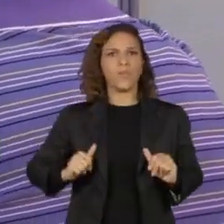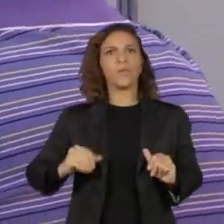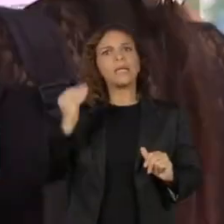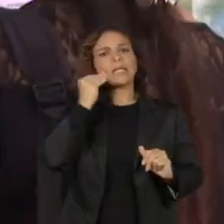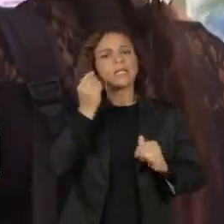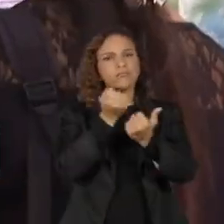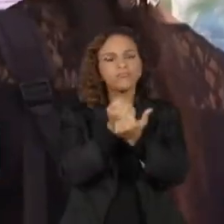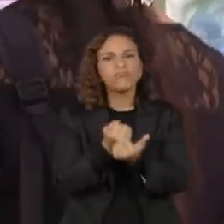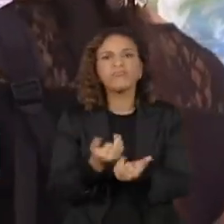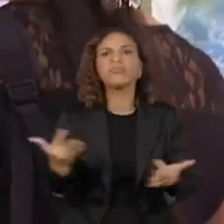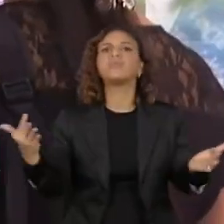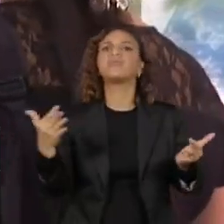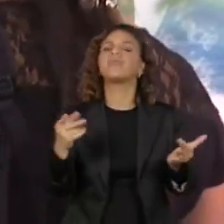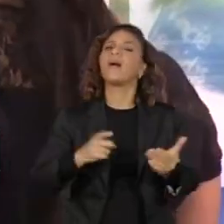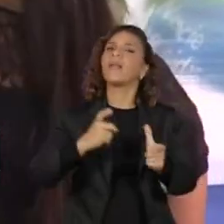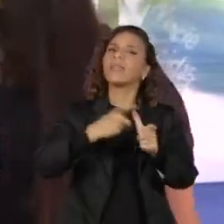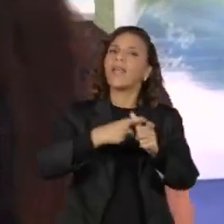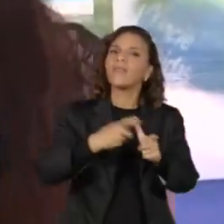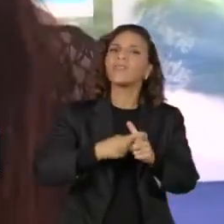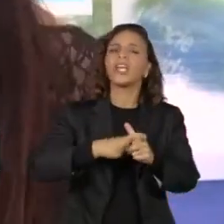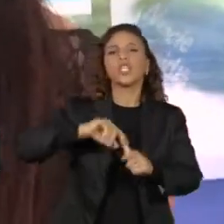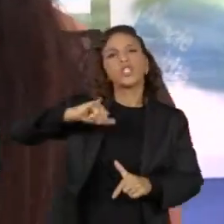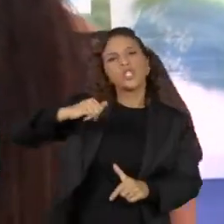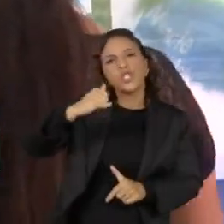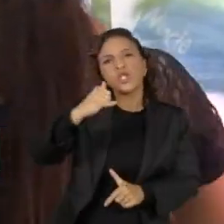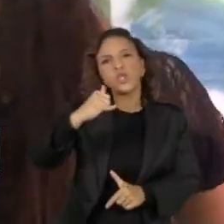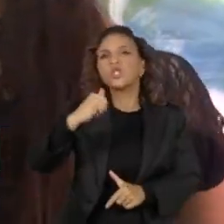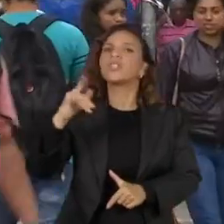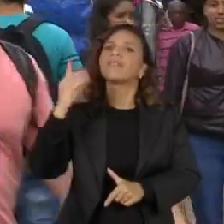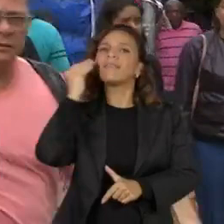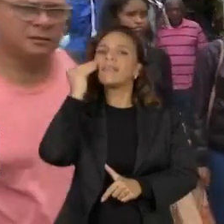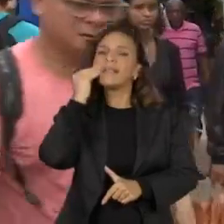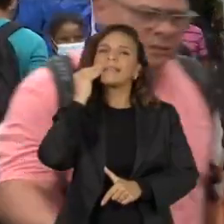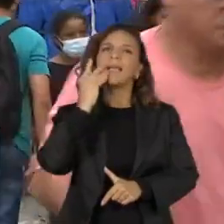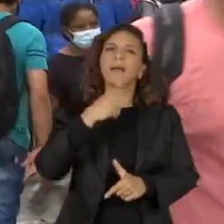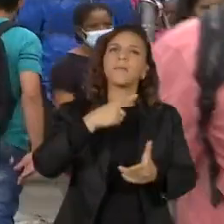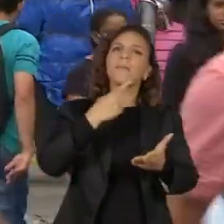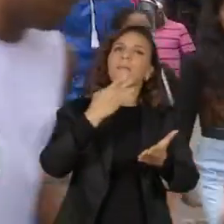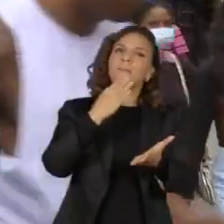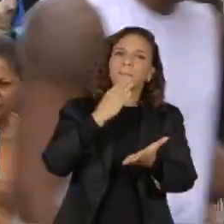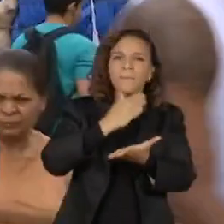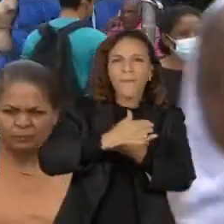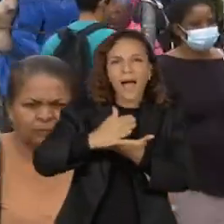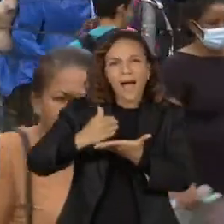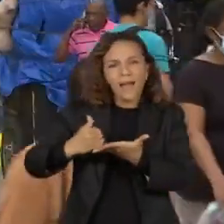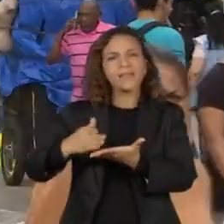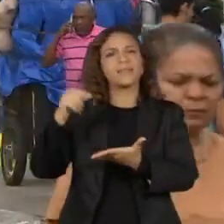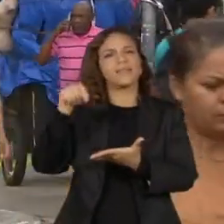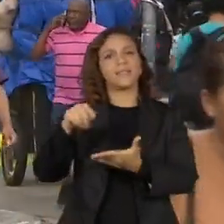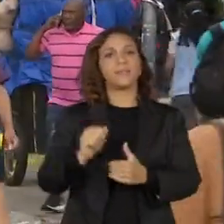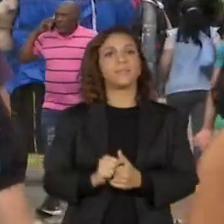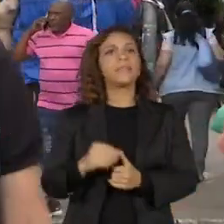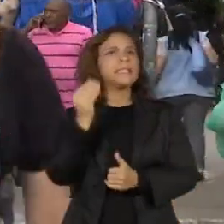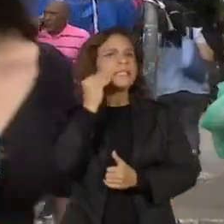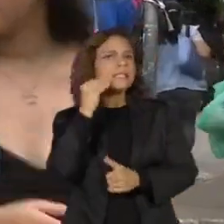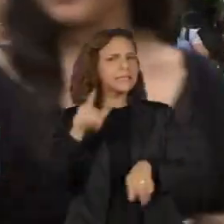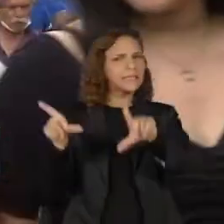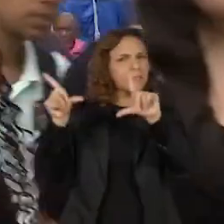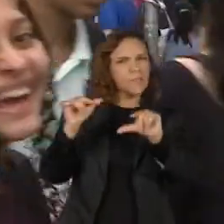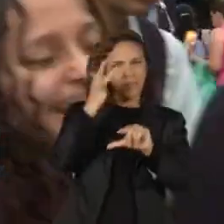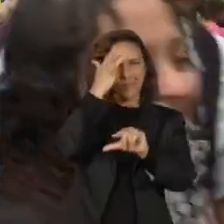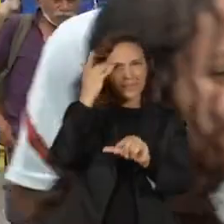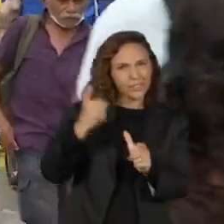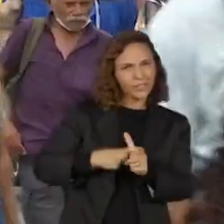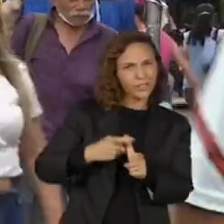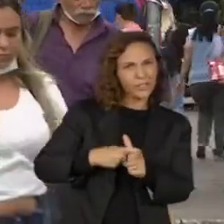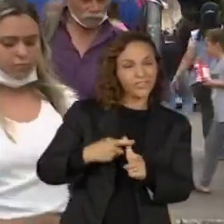de ofertas com descontos em débitos atrasados ou negativados. Para tentar diminuir o número de pessoas enroladas em